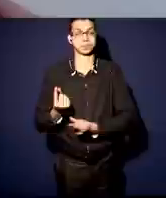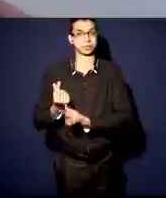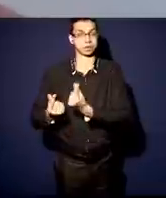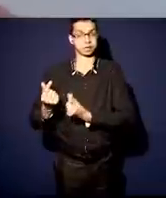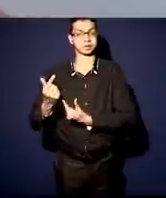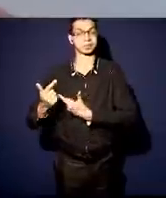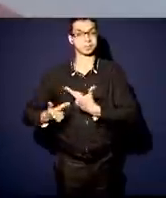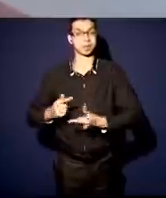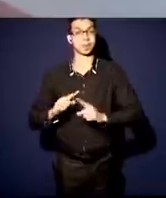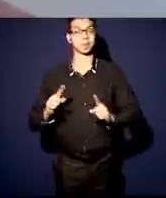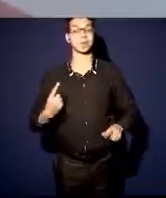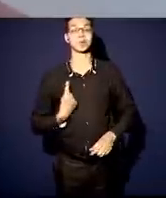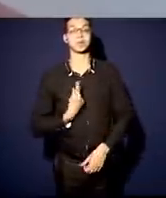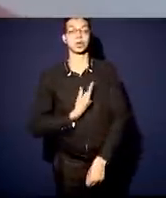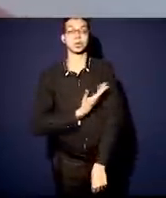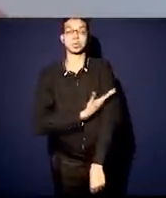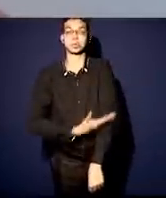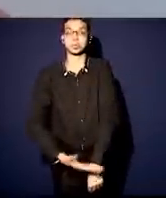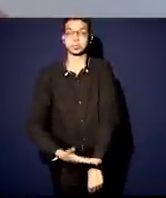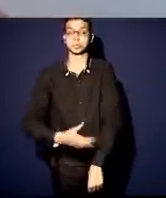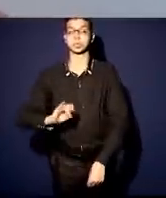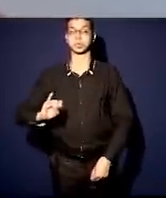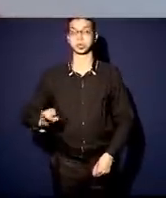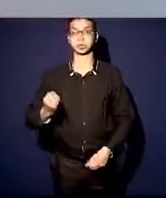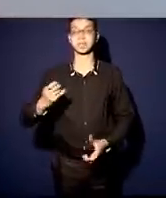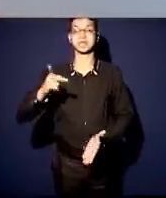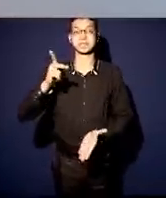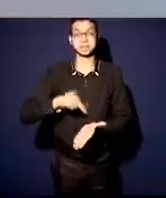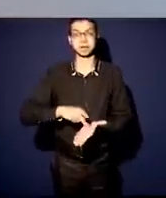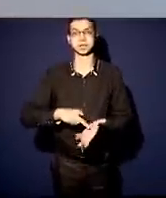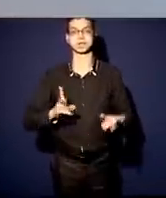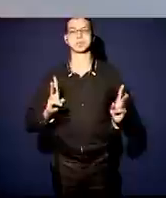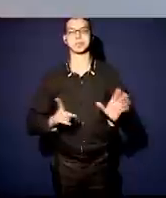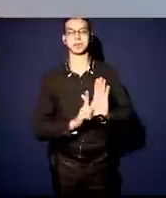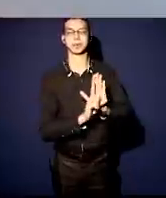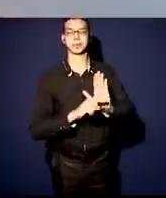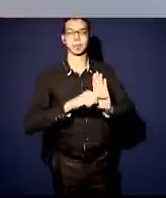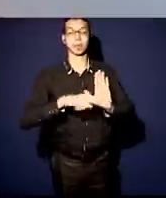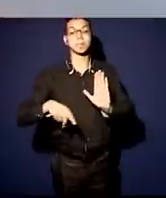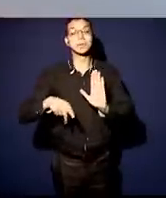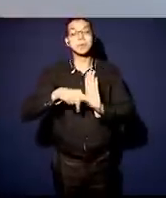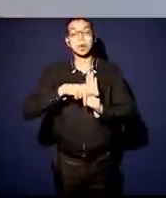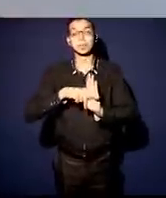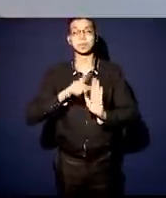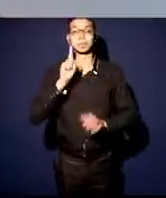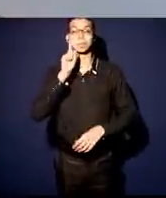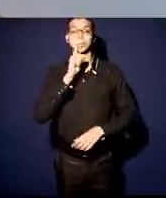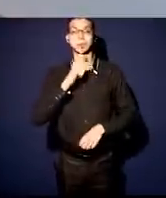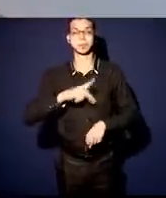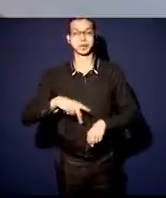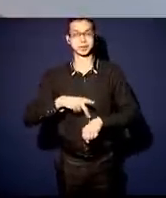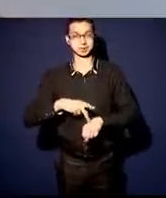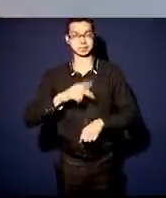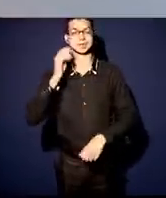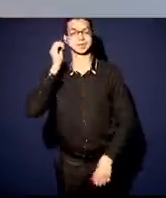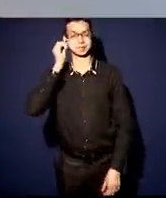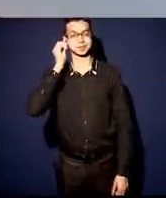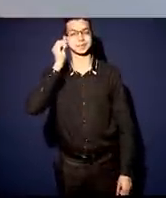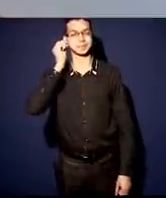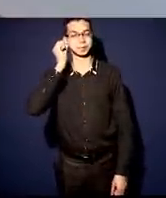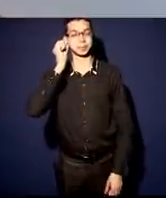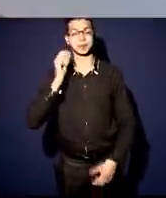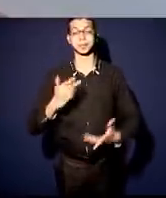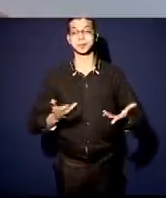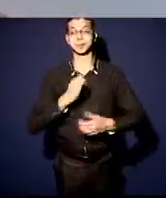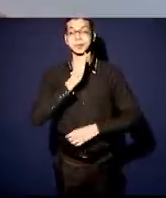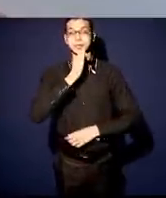fomos acostumados a trabalhar com juros reais positivos nos Estados Unidos. Então, o Luiz comentou, por exemplo, que